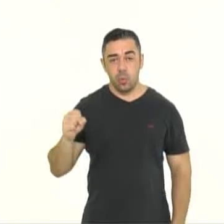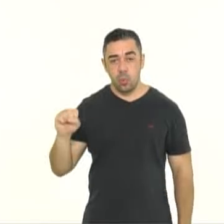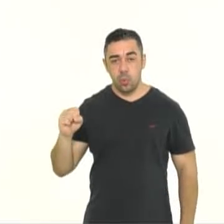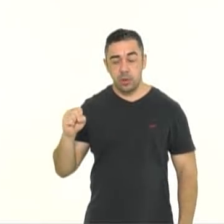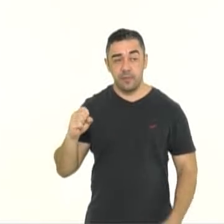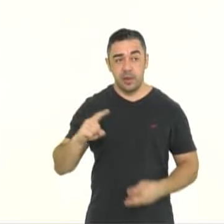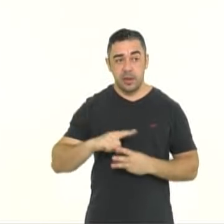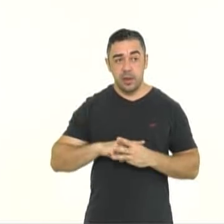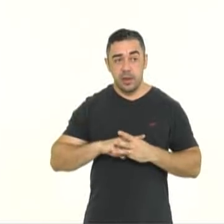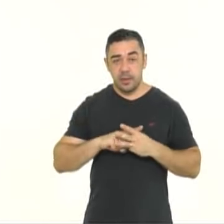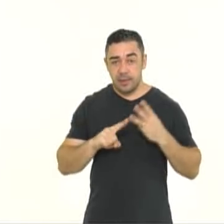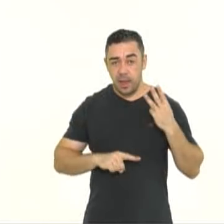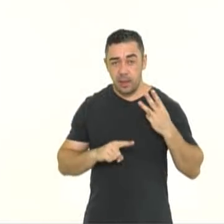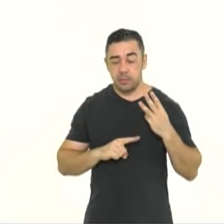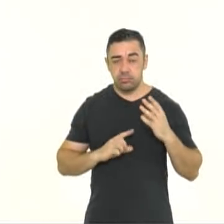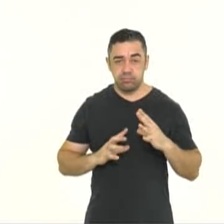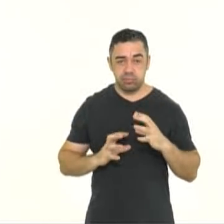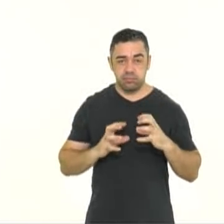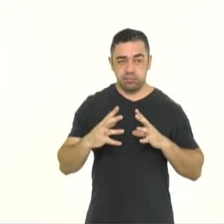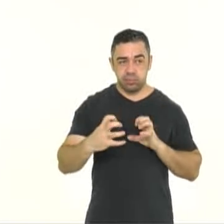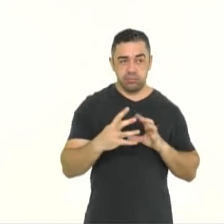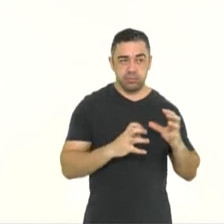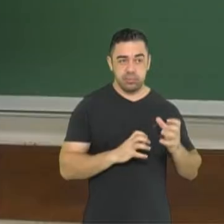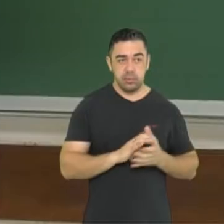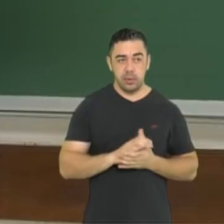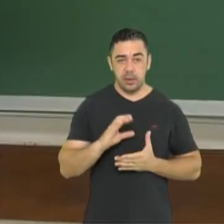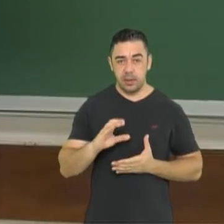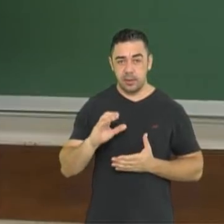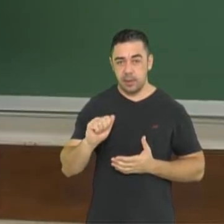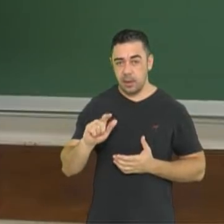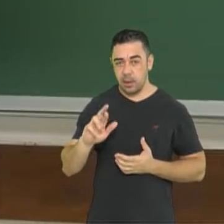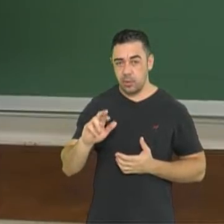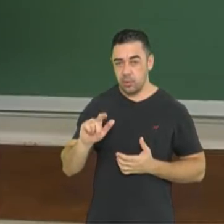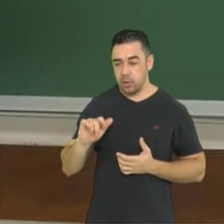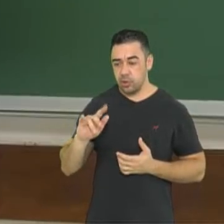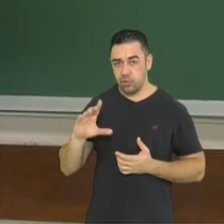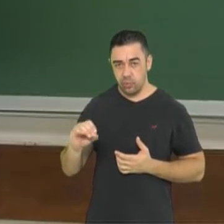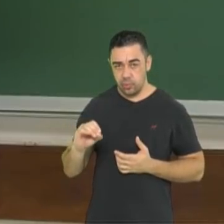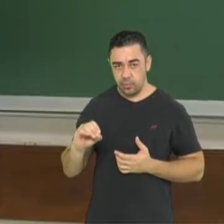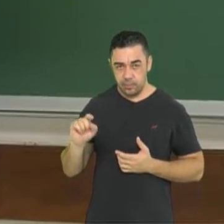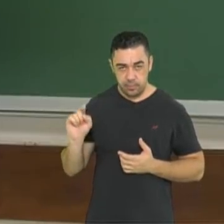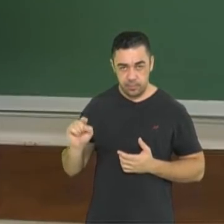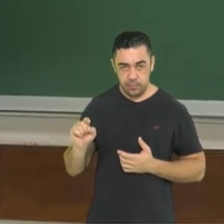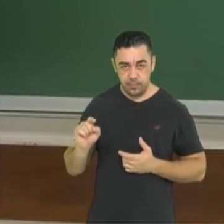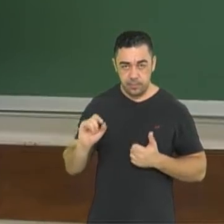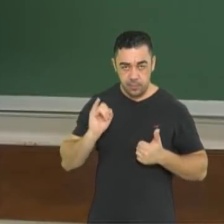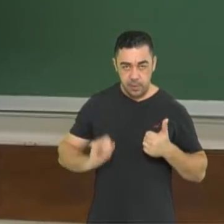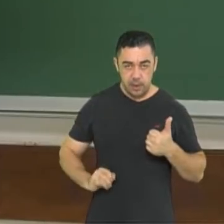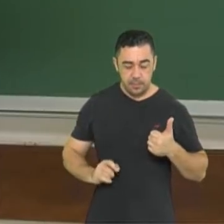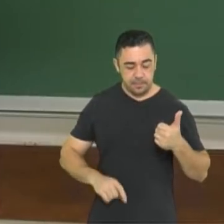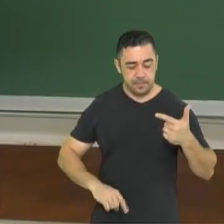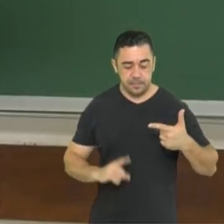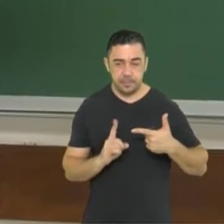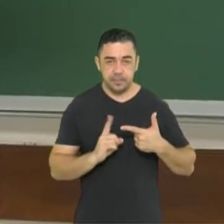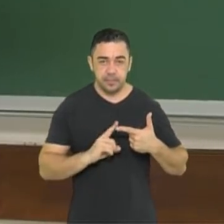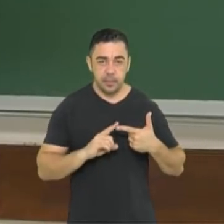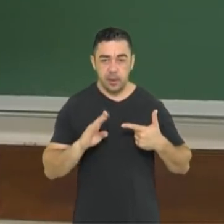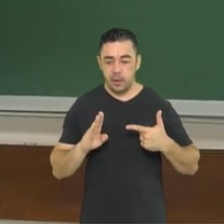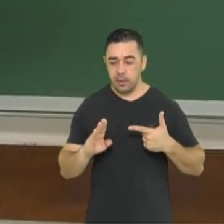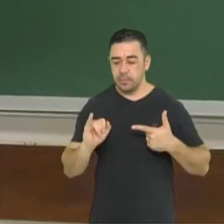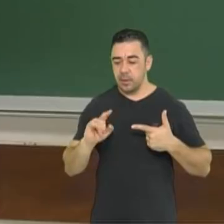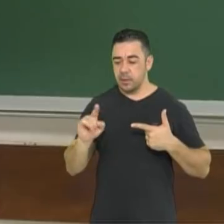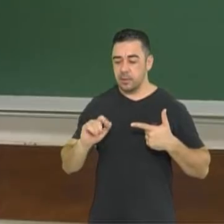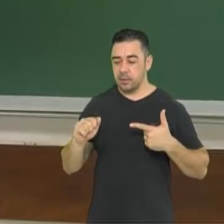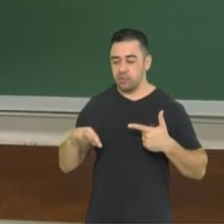que já estão rivalizando entre eles. O Império Carolíngio, que vocês estão vendo aqui. O Império